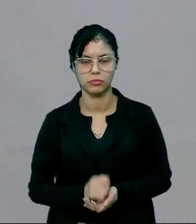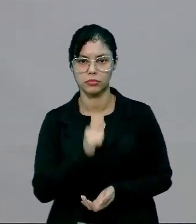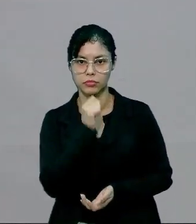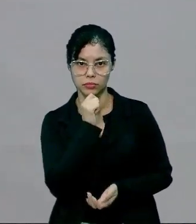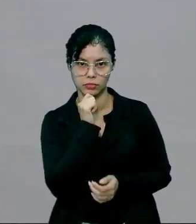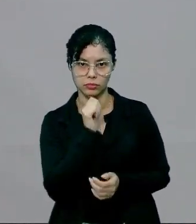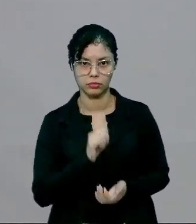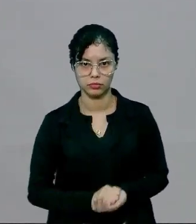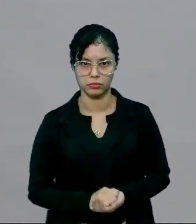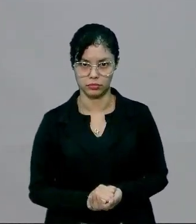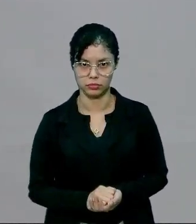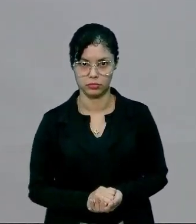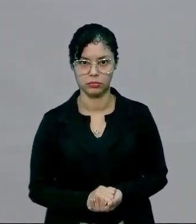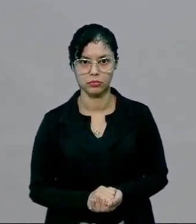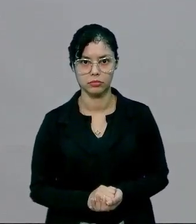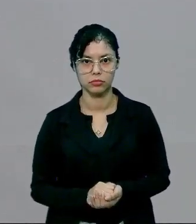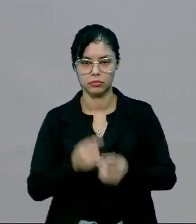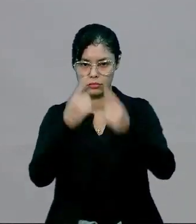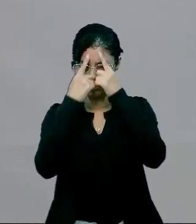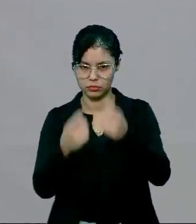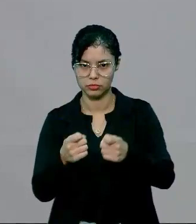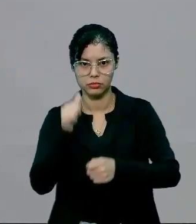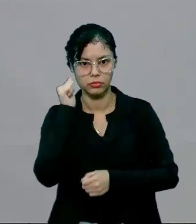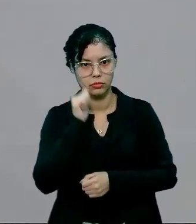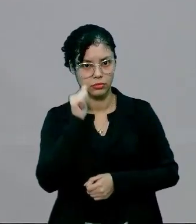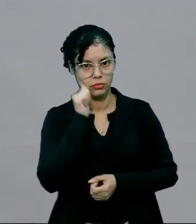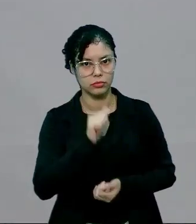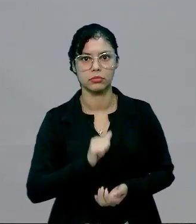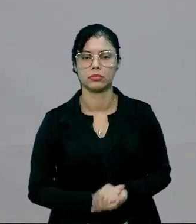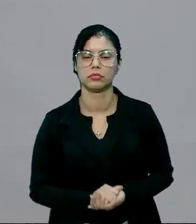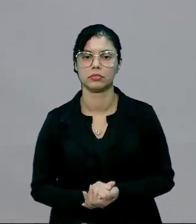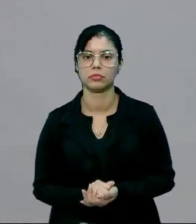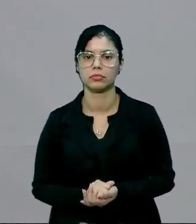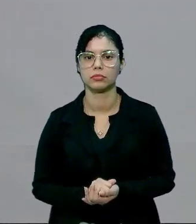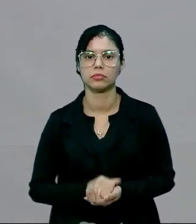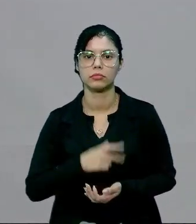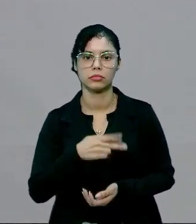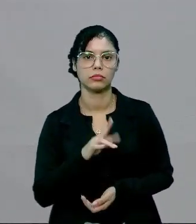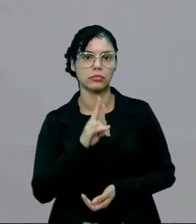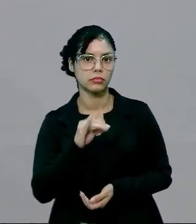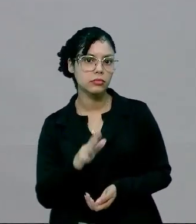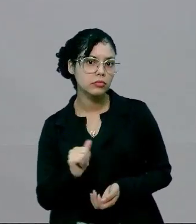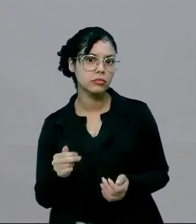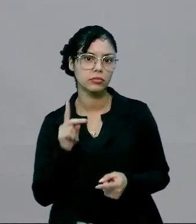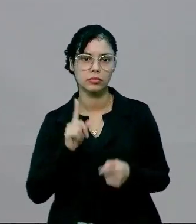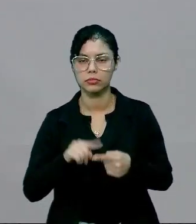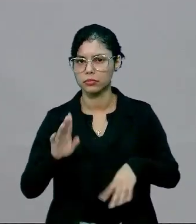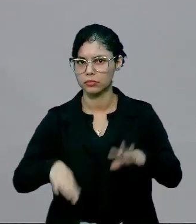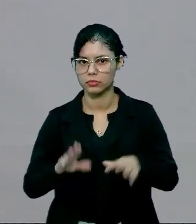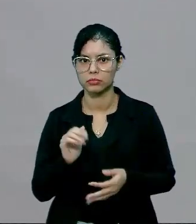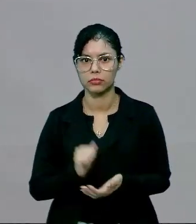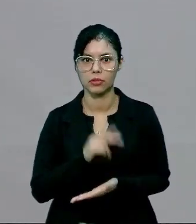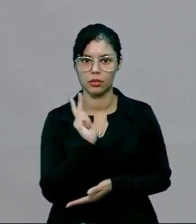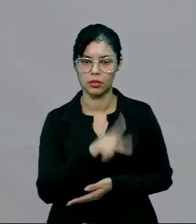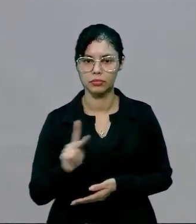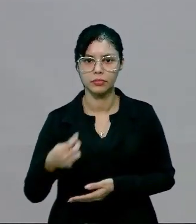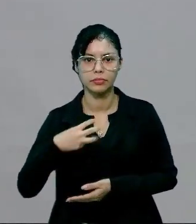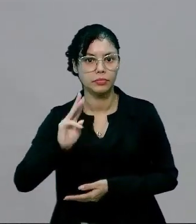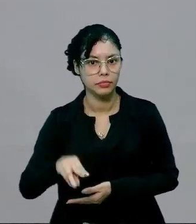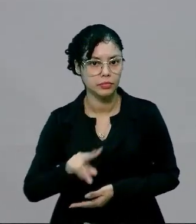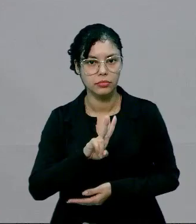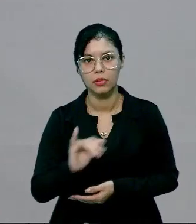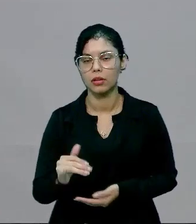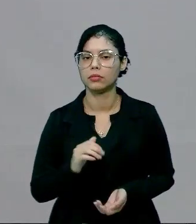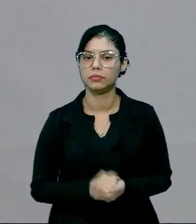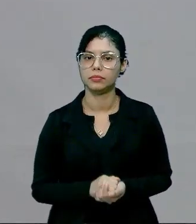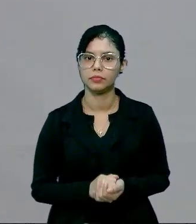defender a violência contra a mulher, eu não posso defender pedofilia, porque às vezes você diz assim, ai professora, quem é que